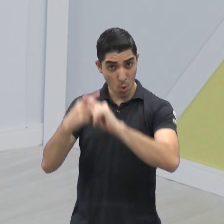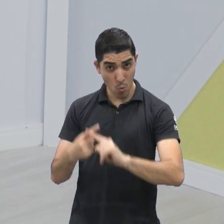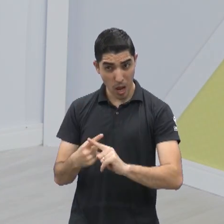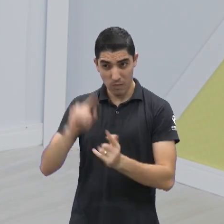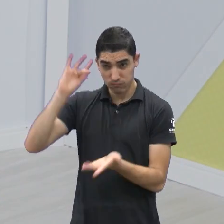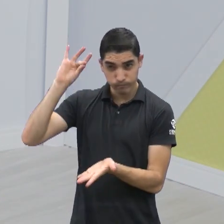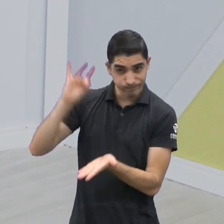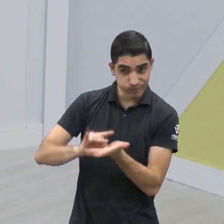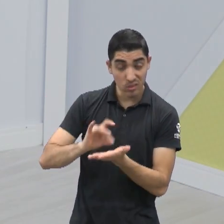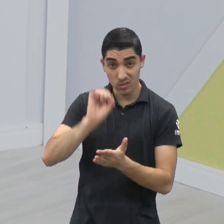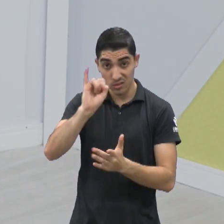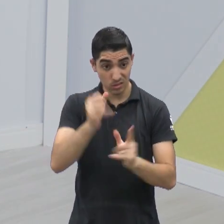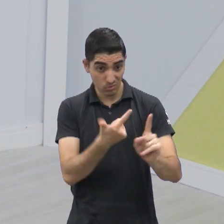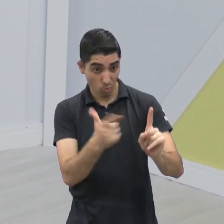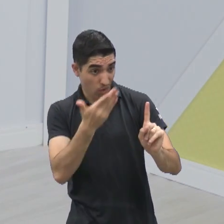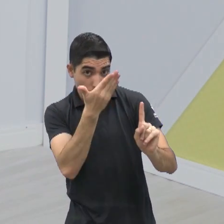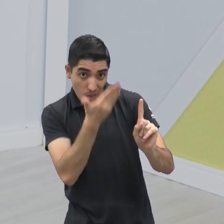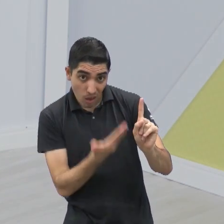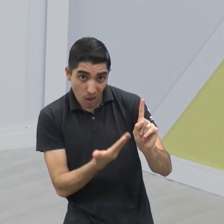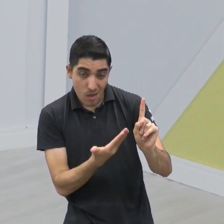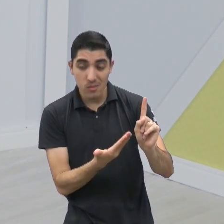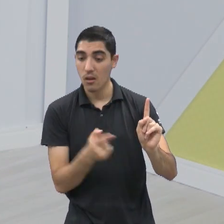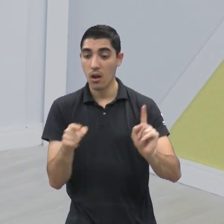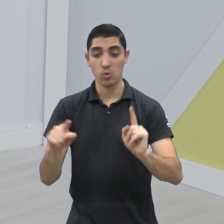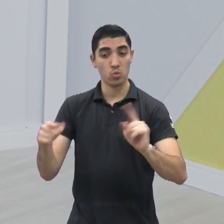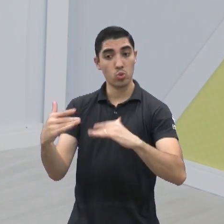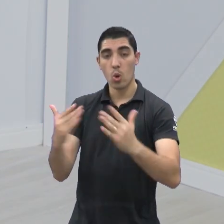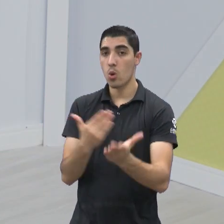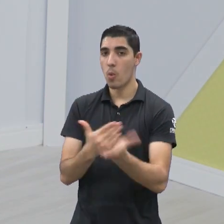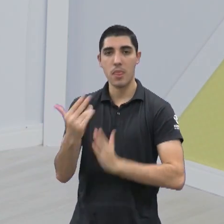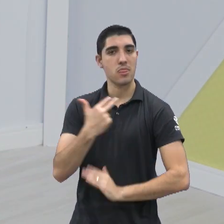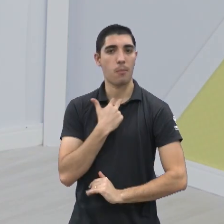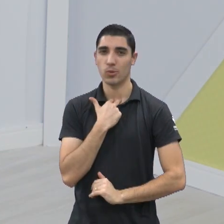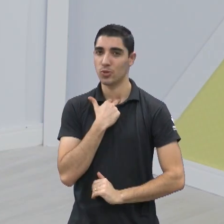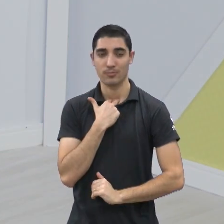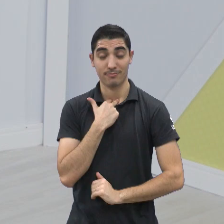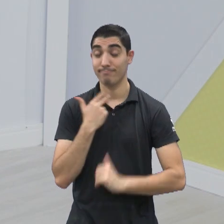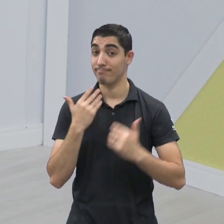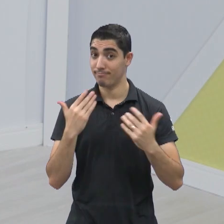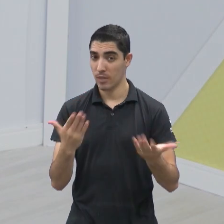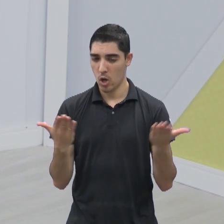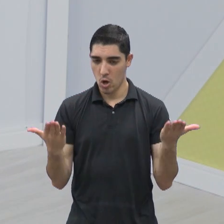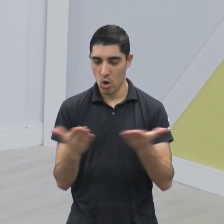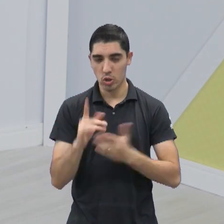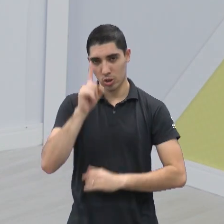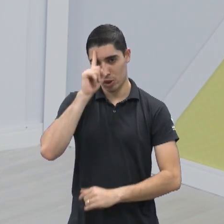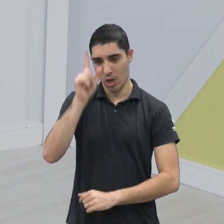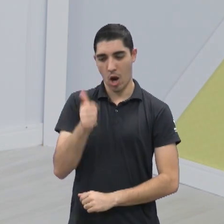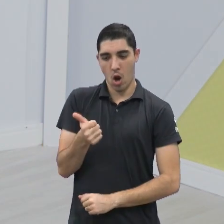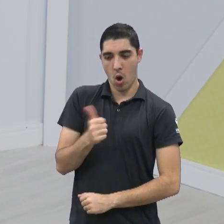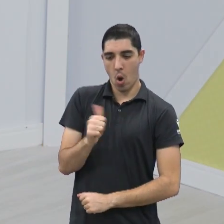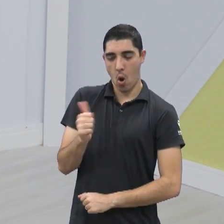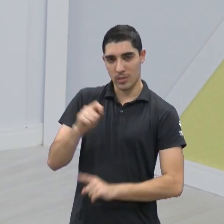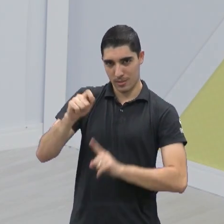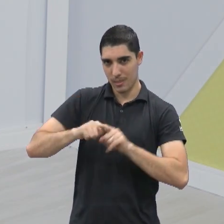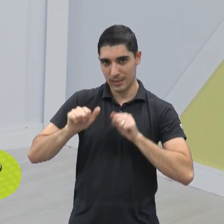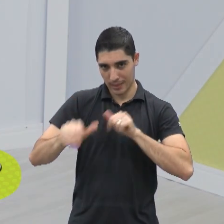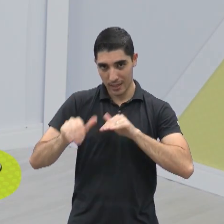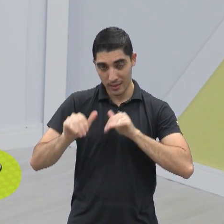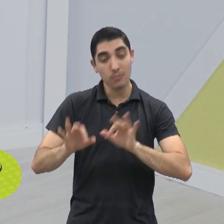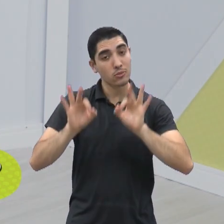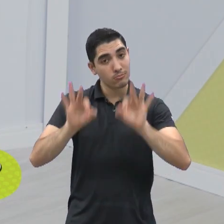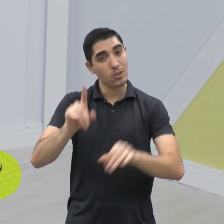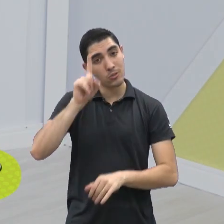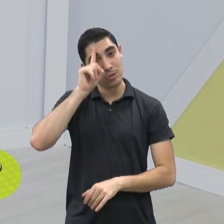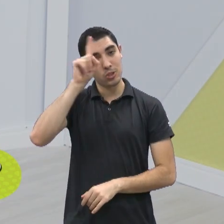dessa figura, as partidas não podem começar. E justamente hoje, dia 11 de setembro, é comemorado o Dia